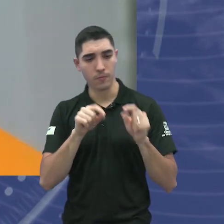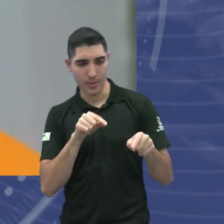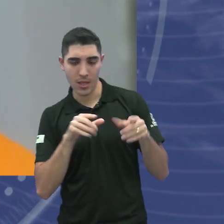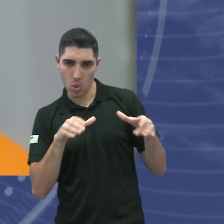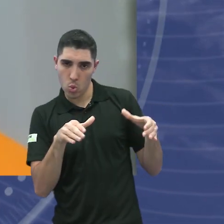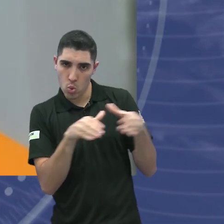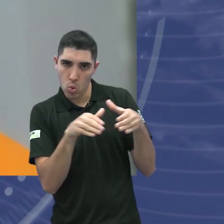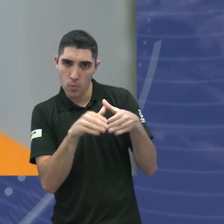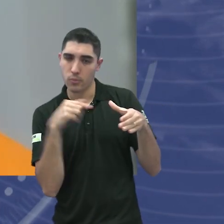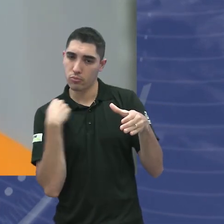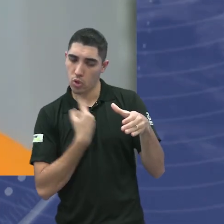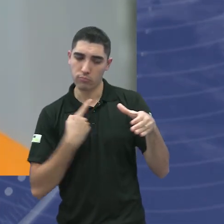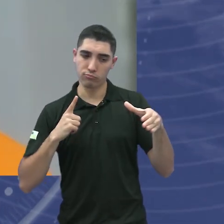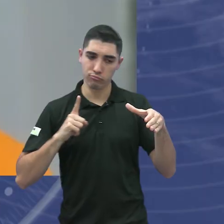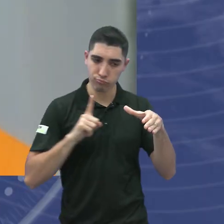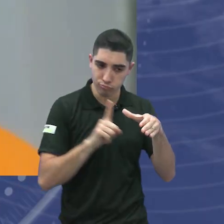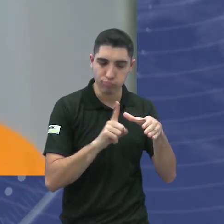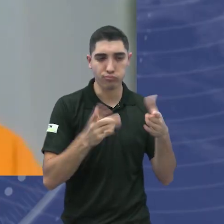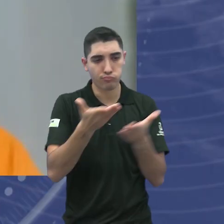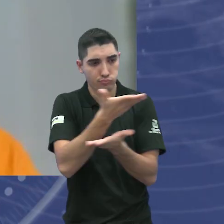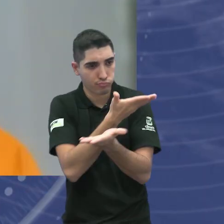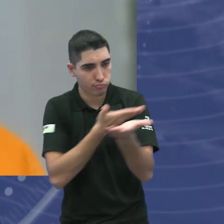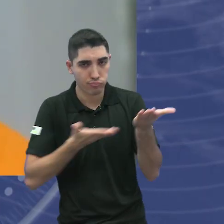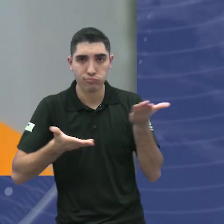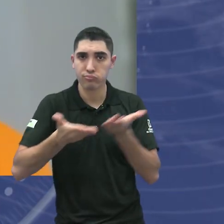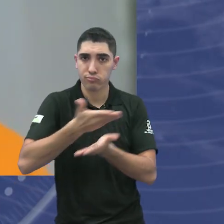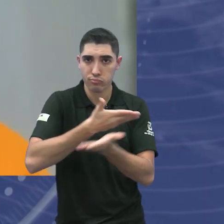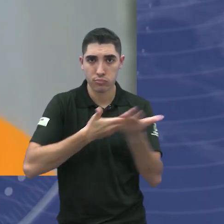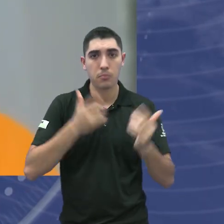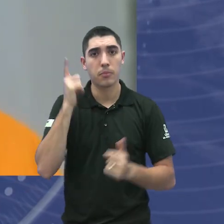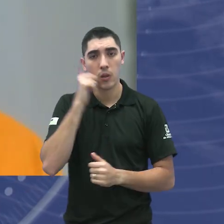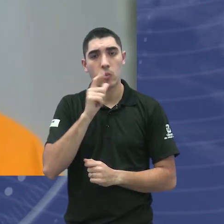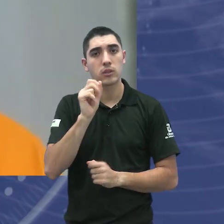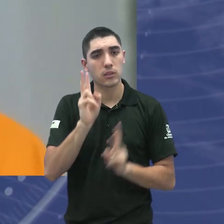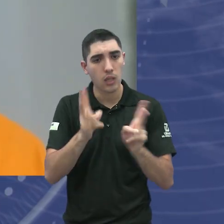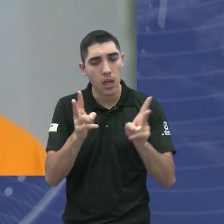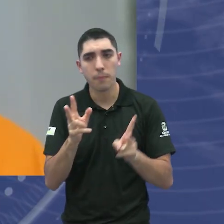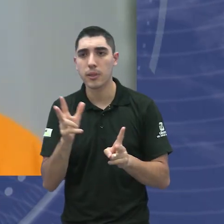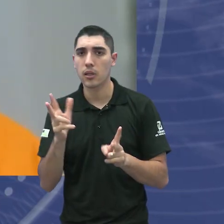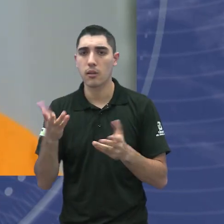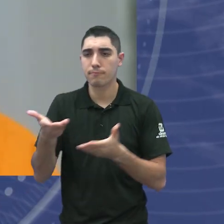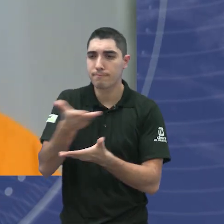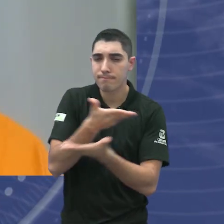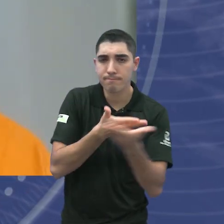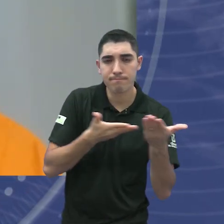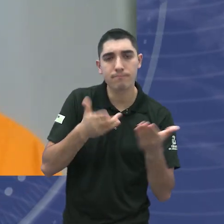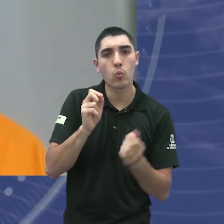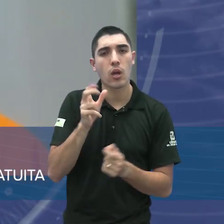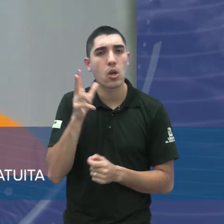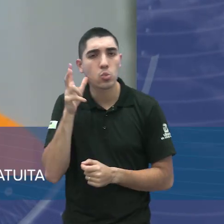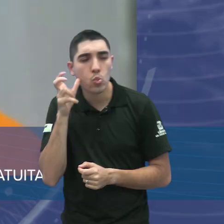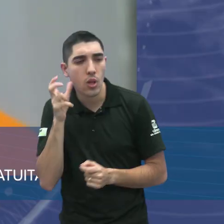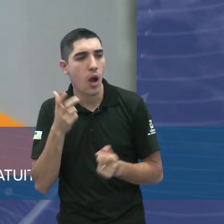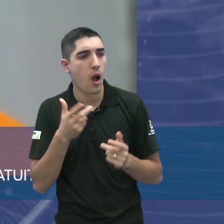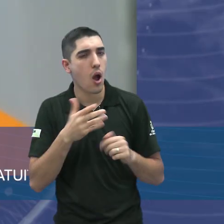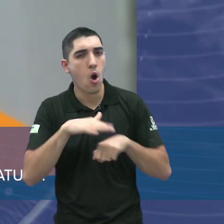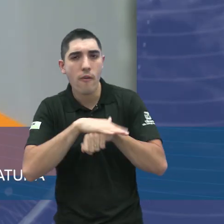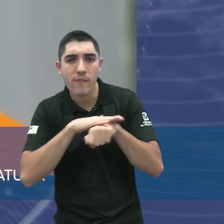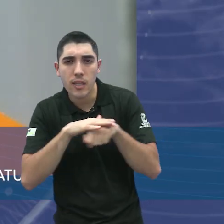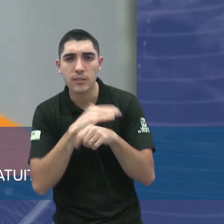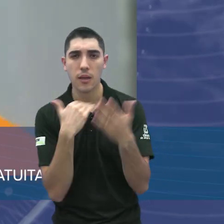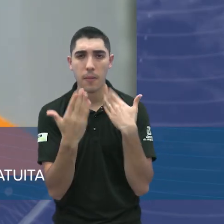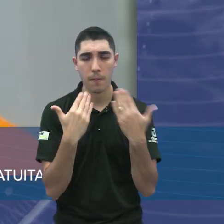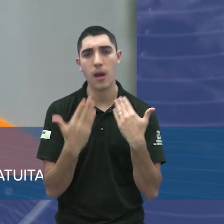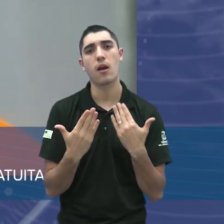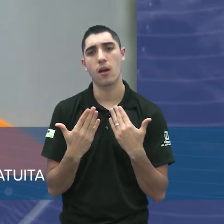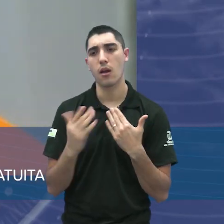junto com o grupo, ir trilhando esse caminho da escuta, mas que também aqueles que já estão